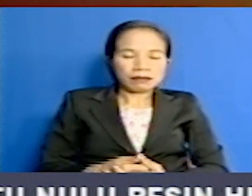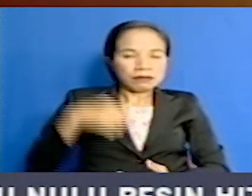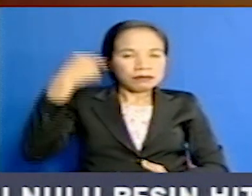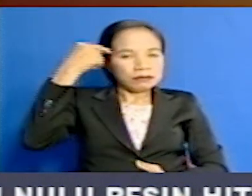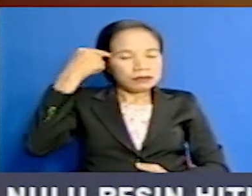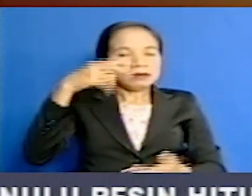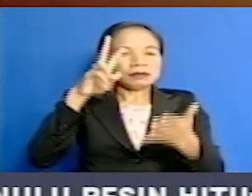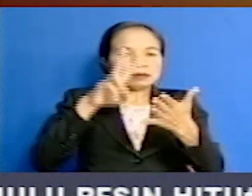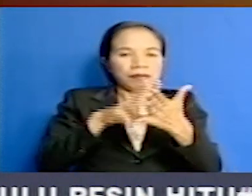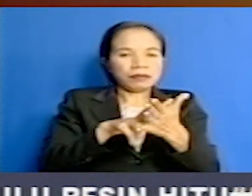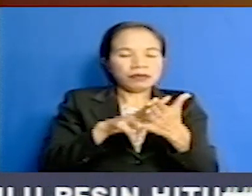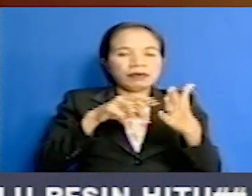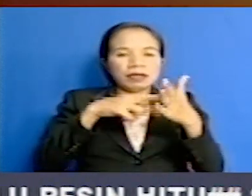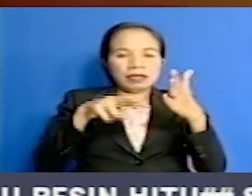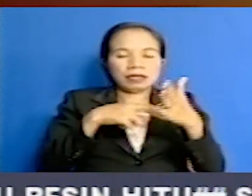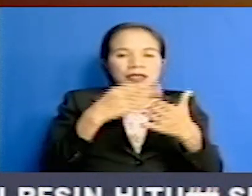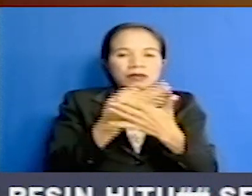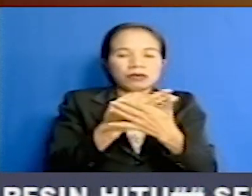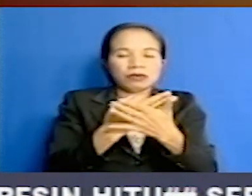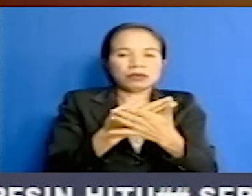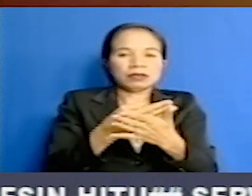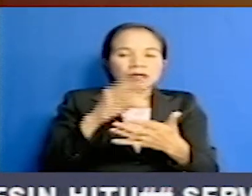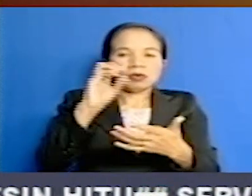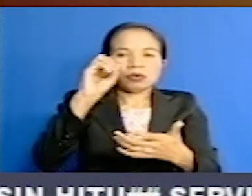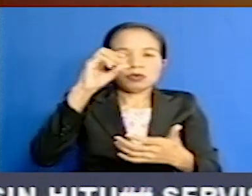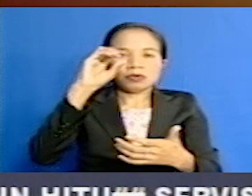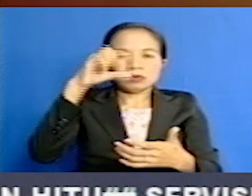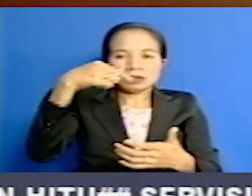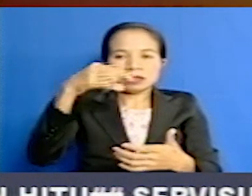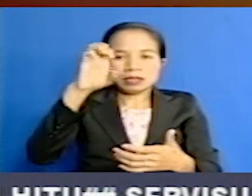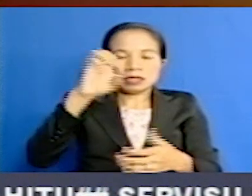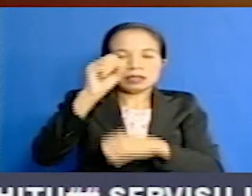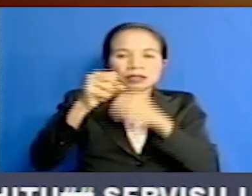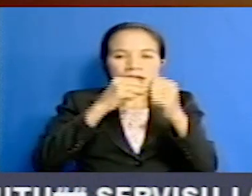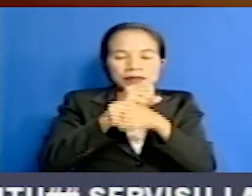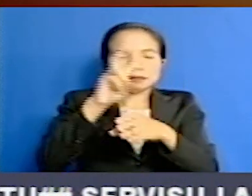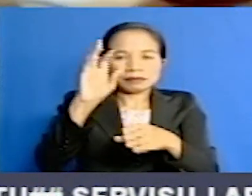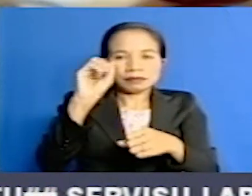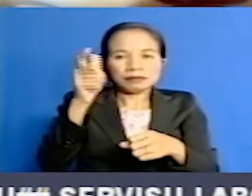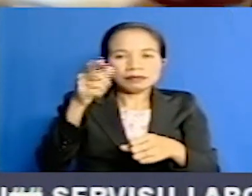Governo aprovou na regras para execução orçamento geral do Estado, tinham rejonrua ou nulo rejonrua.